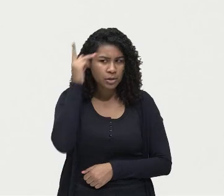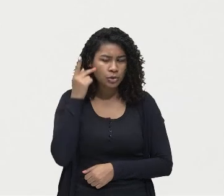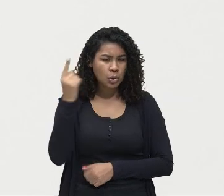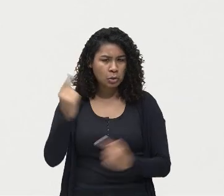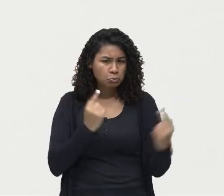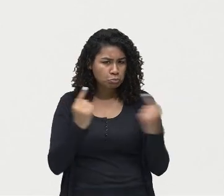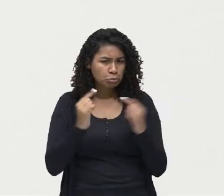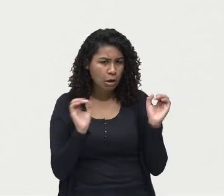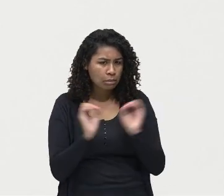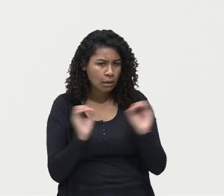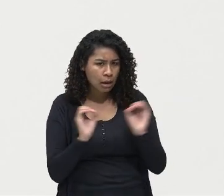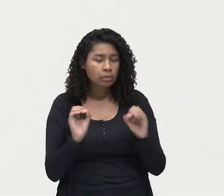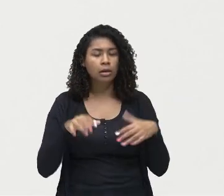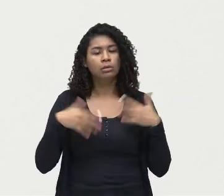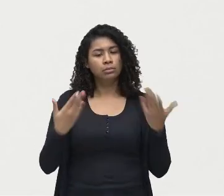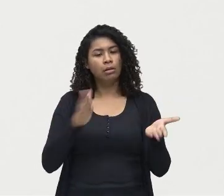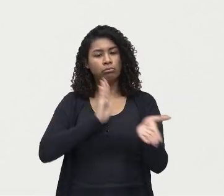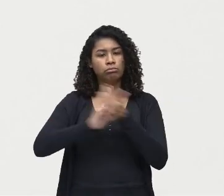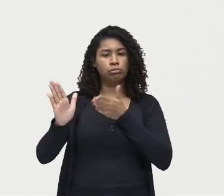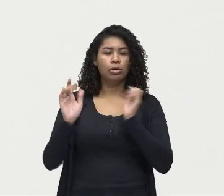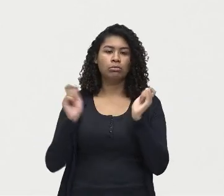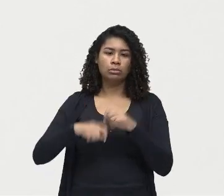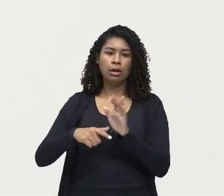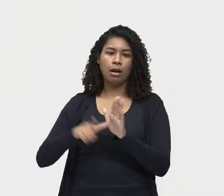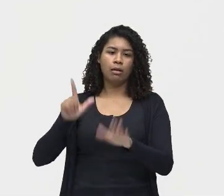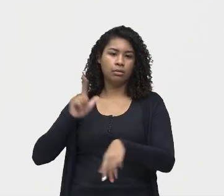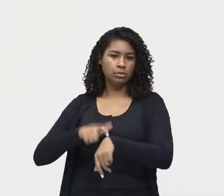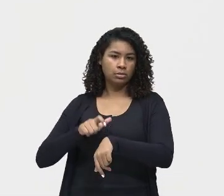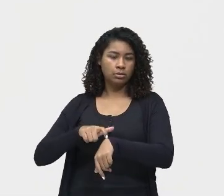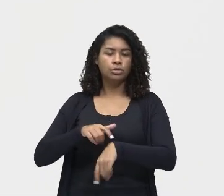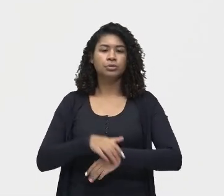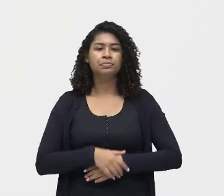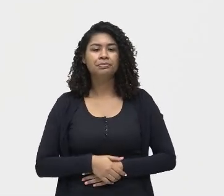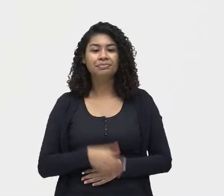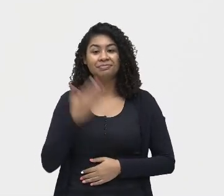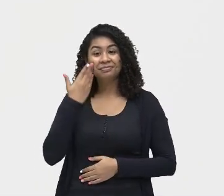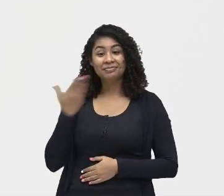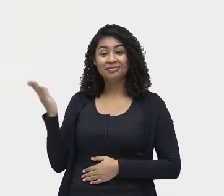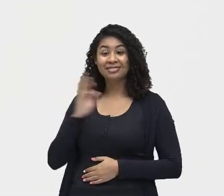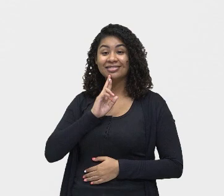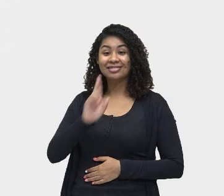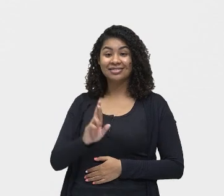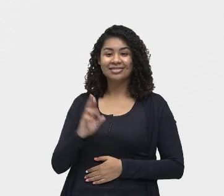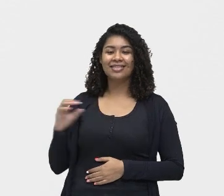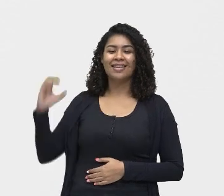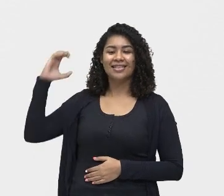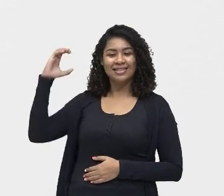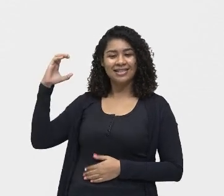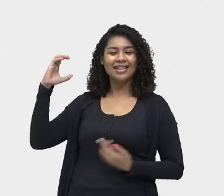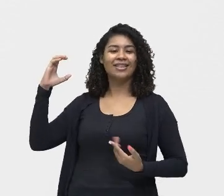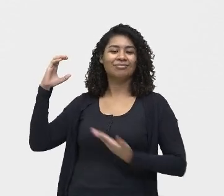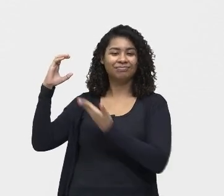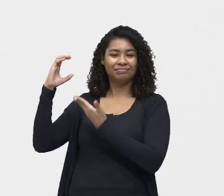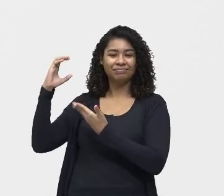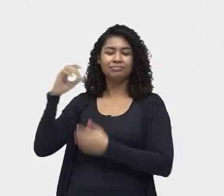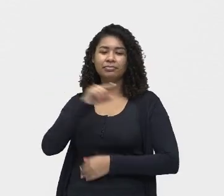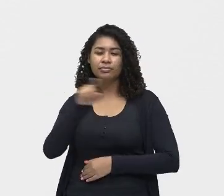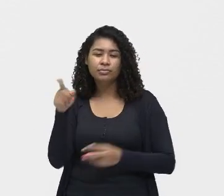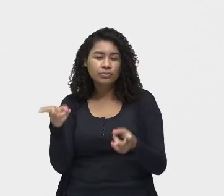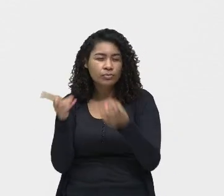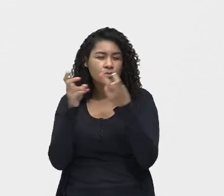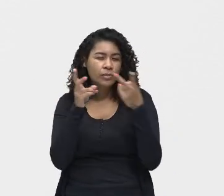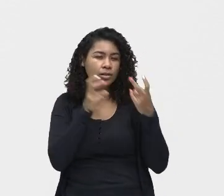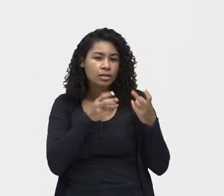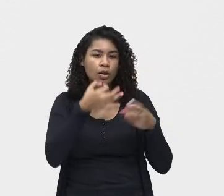pode ir embora. É a letra C. Vamos conferir aqui o gabarito então. Olha aí, a letra C, para que você consiga observar